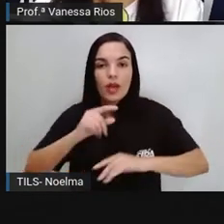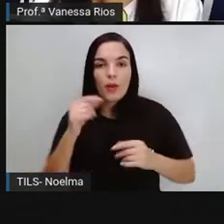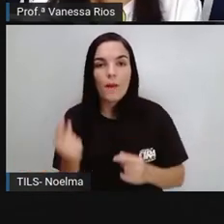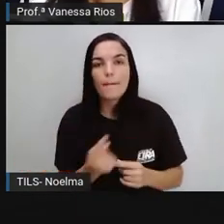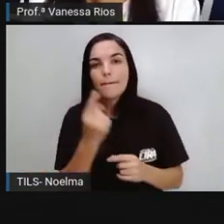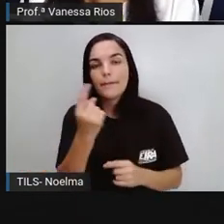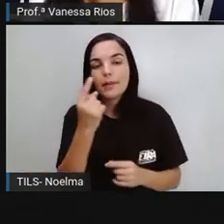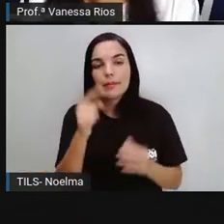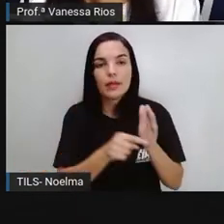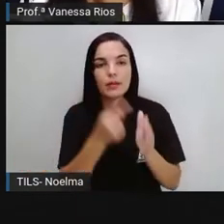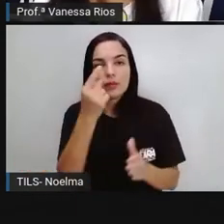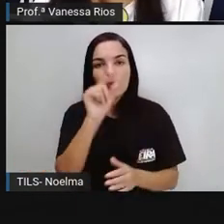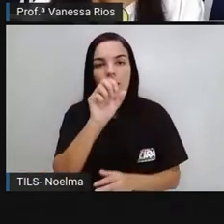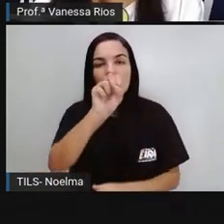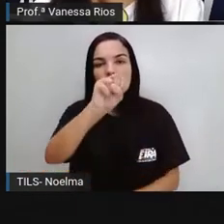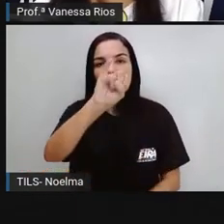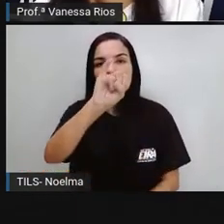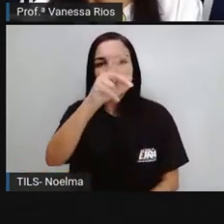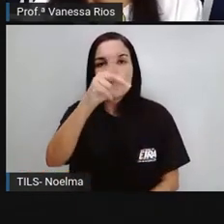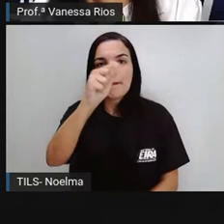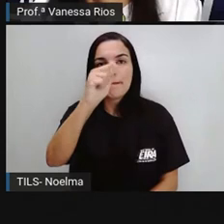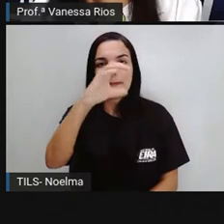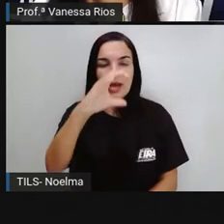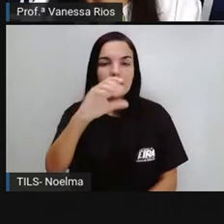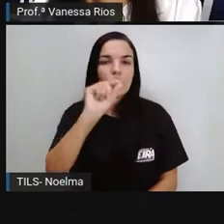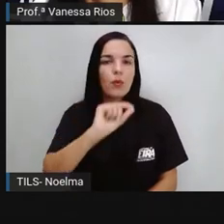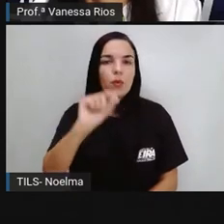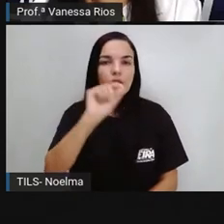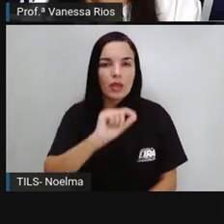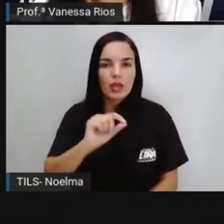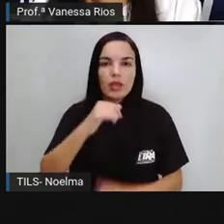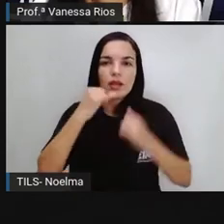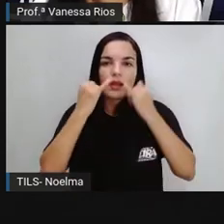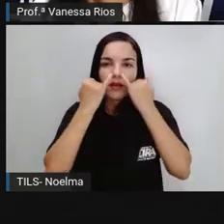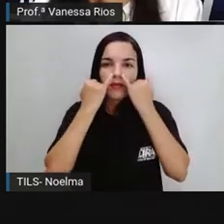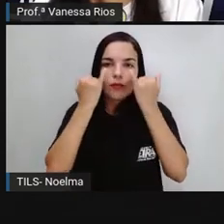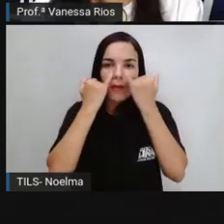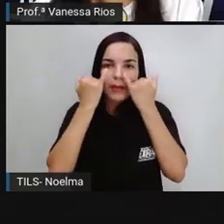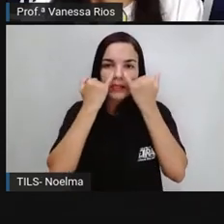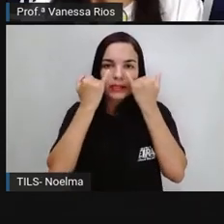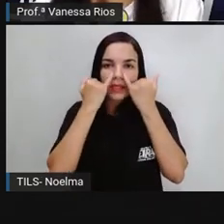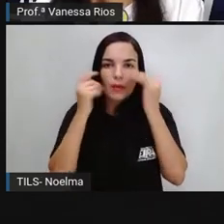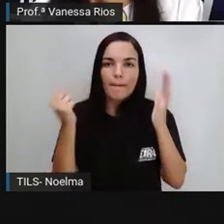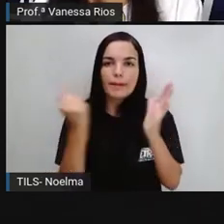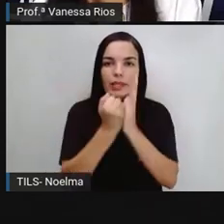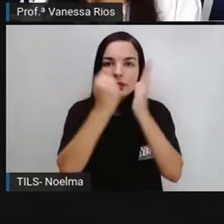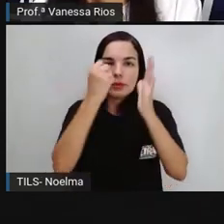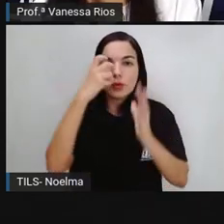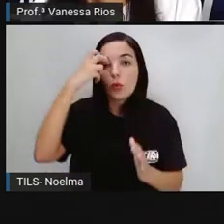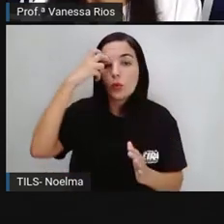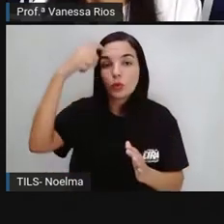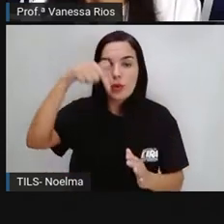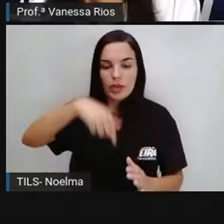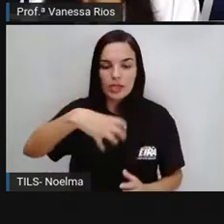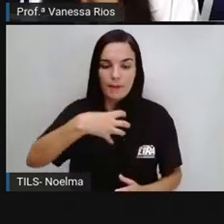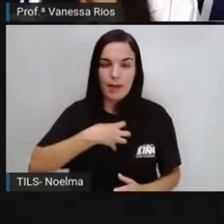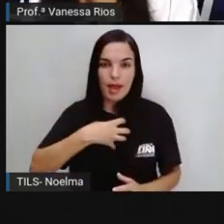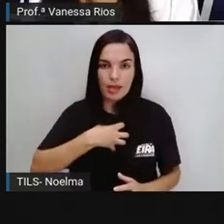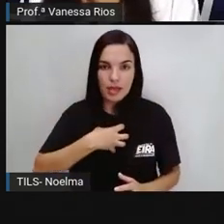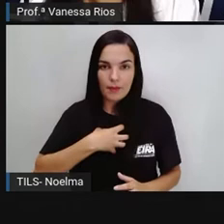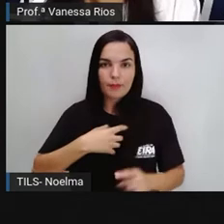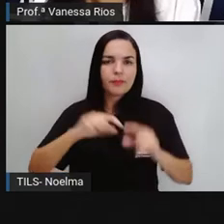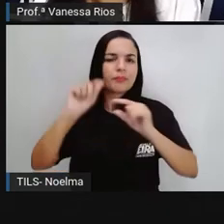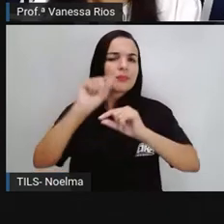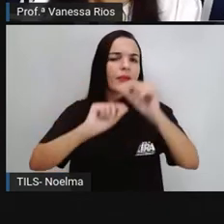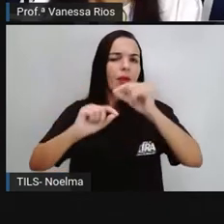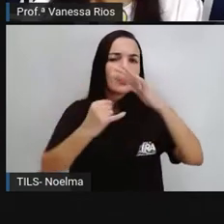aí é o SIPAC, Sistema de Informações do Patrimônio Cultural da Bahia. É um dos elementos constitutivos